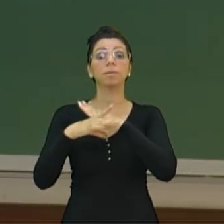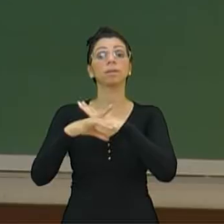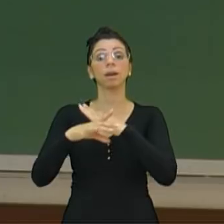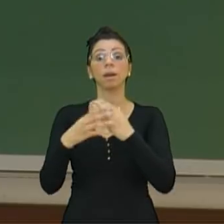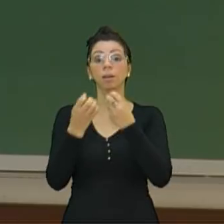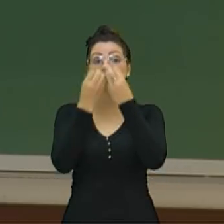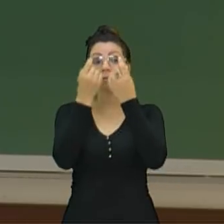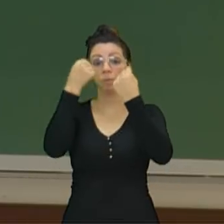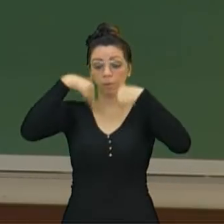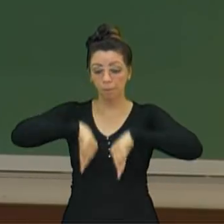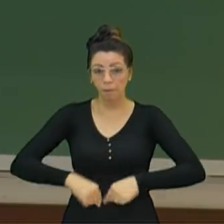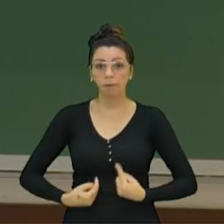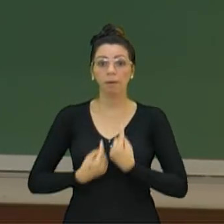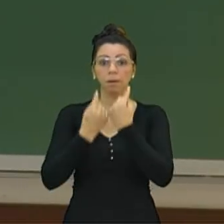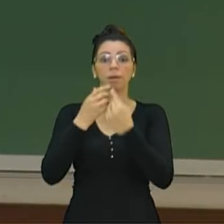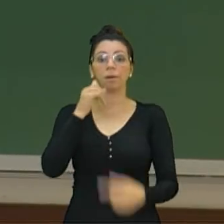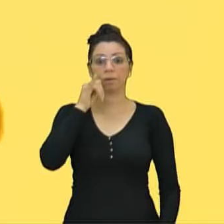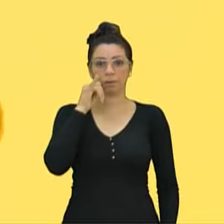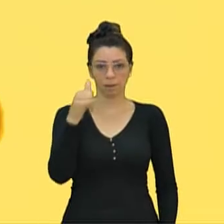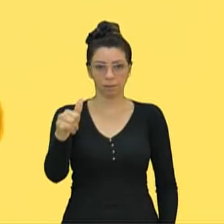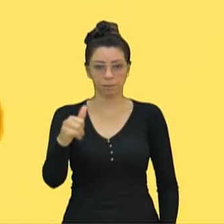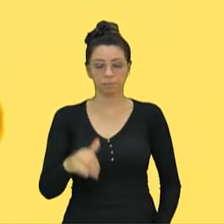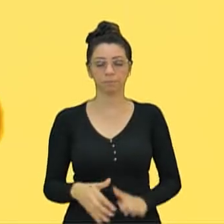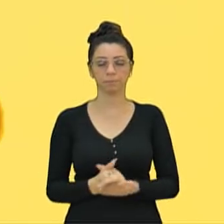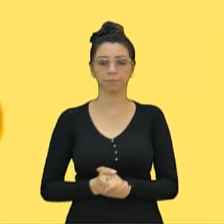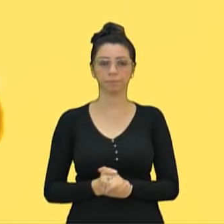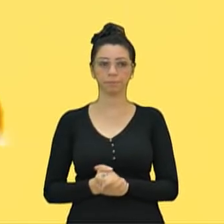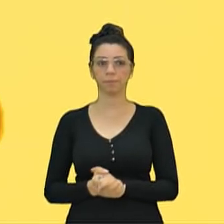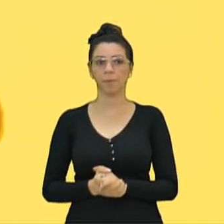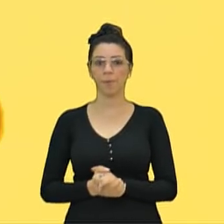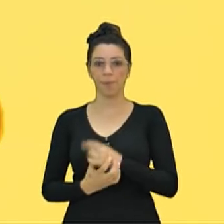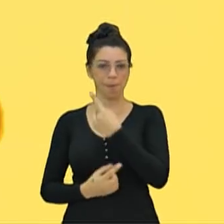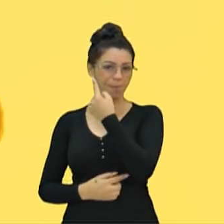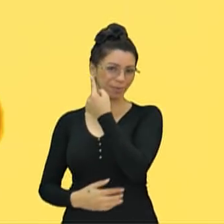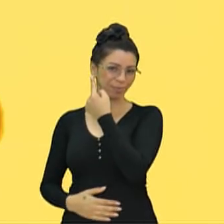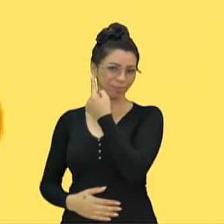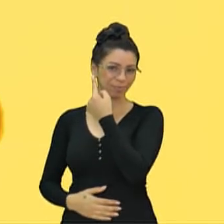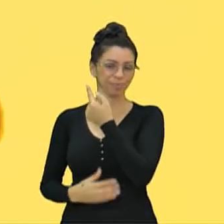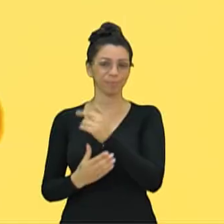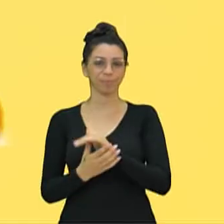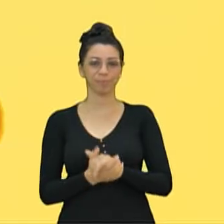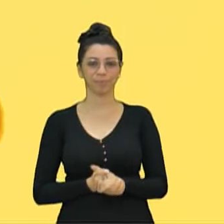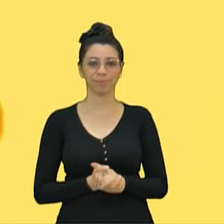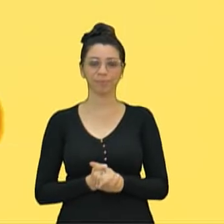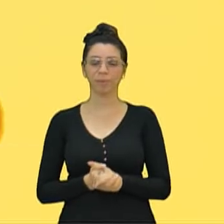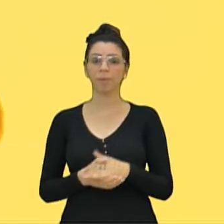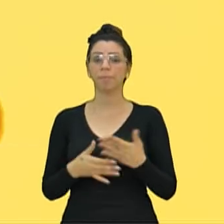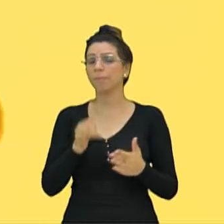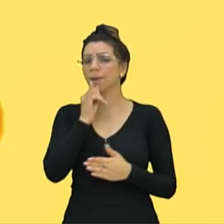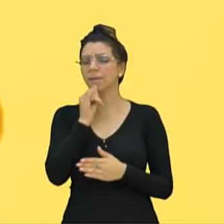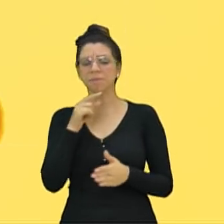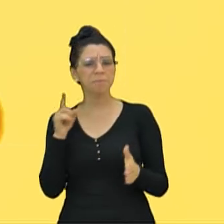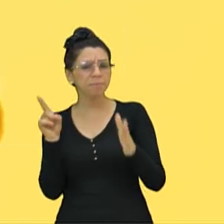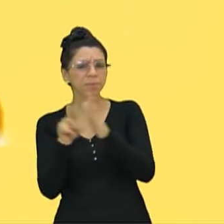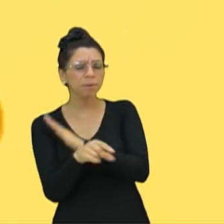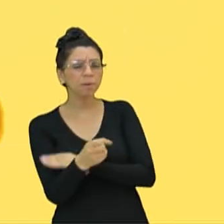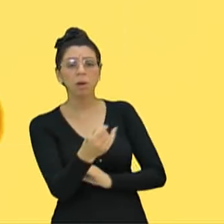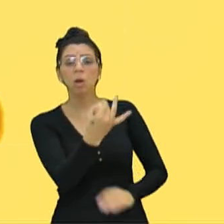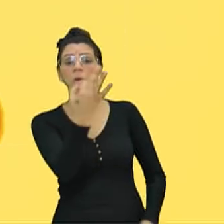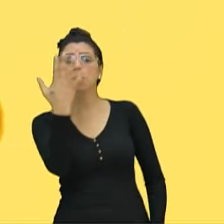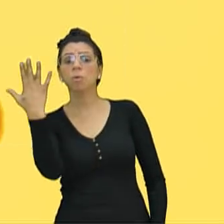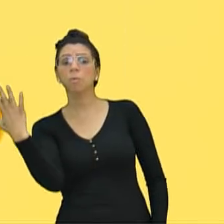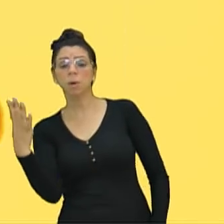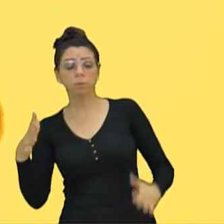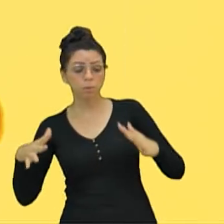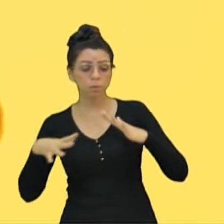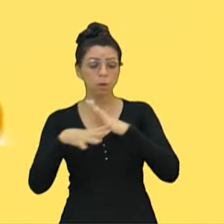elétrico. É o que eu apresento nessa animação para vocês. Se eu fizesse uma pergunta para vocês, quantos neurônios eu